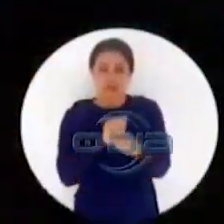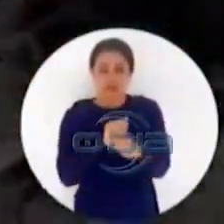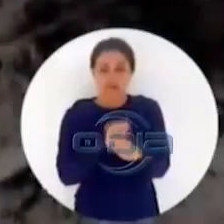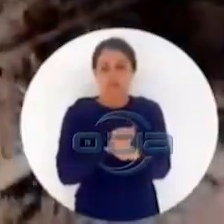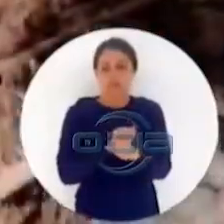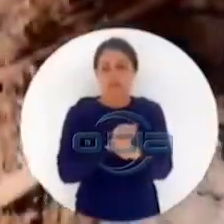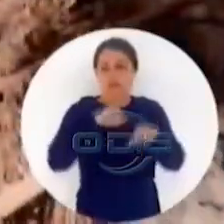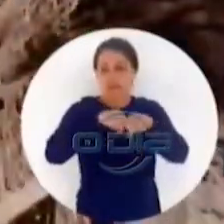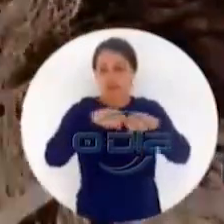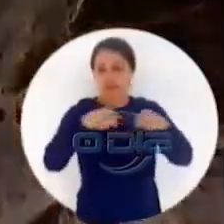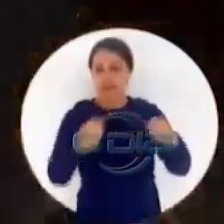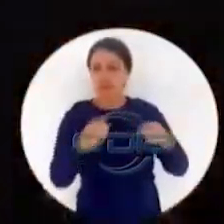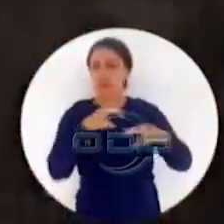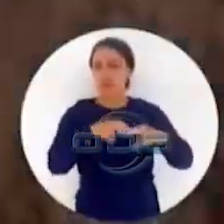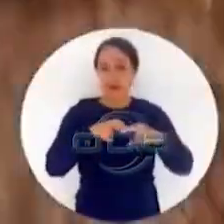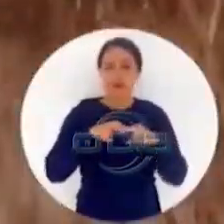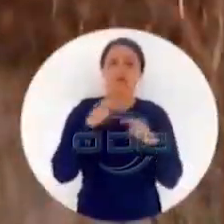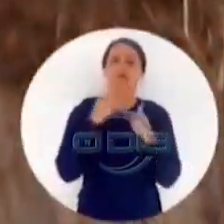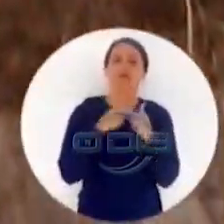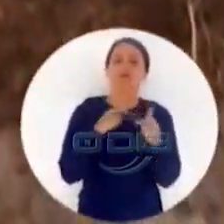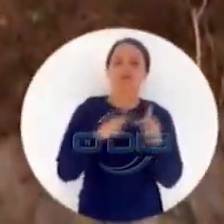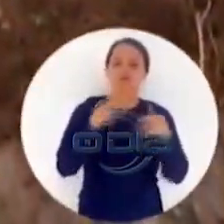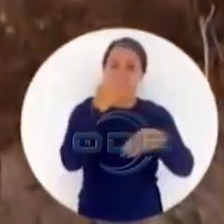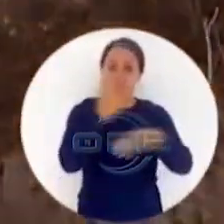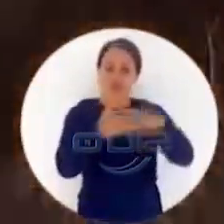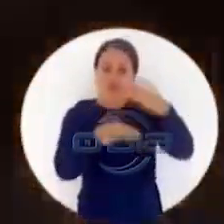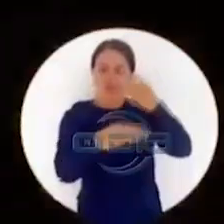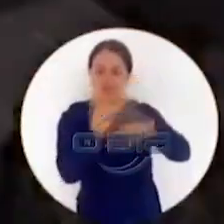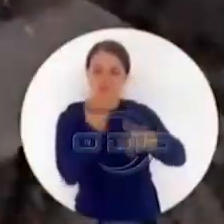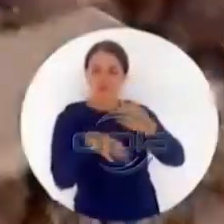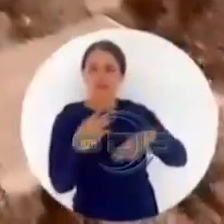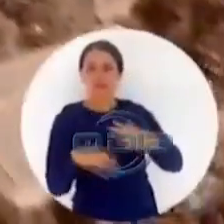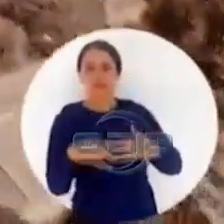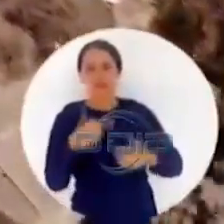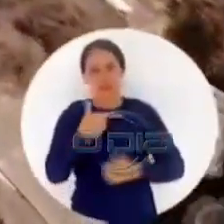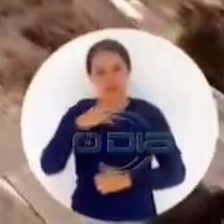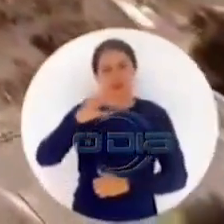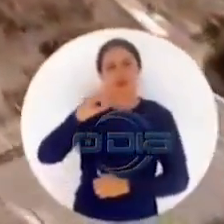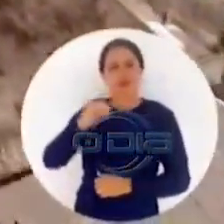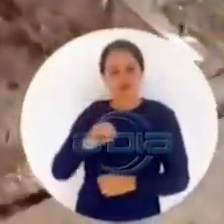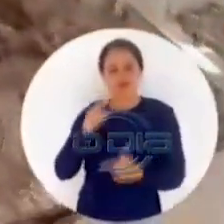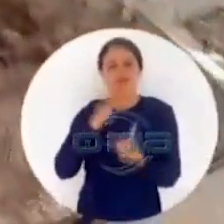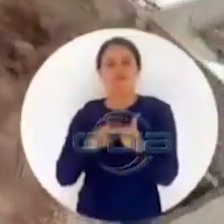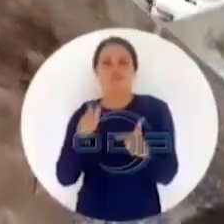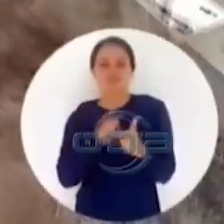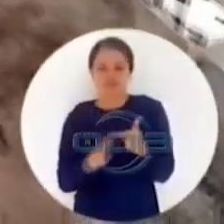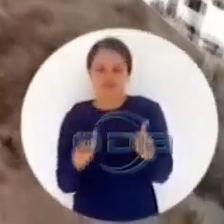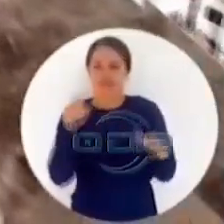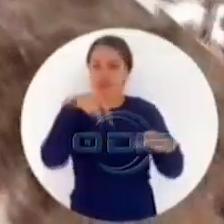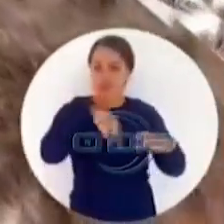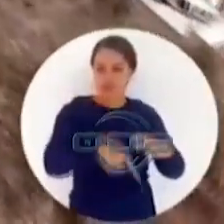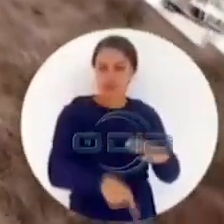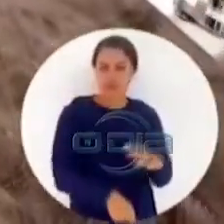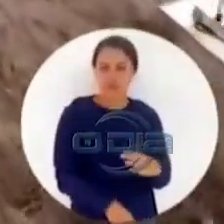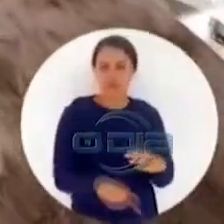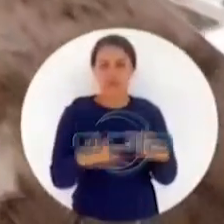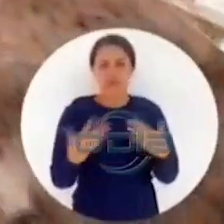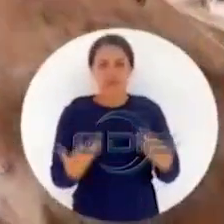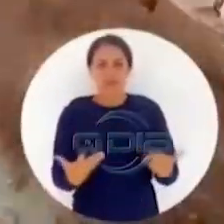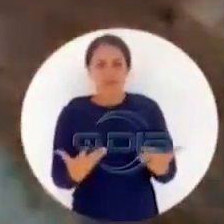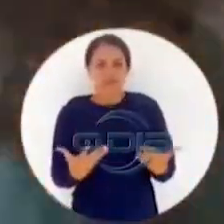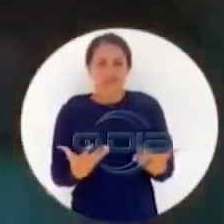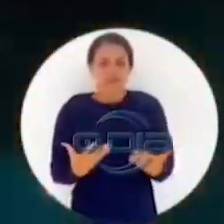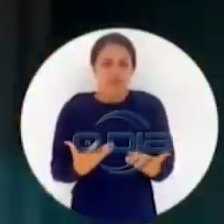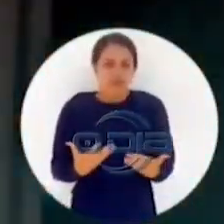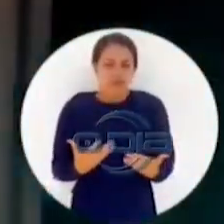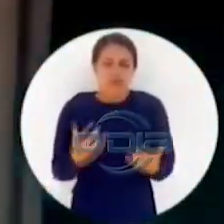que precisaram ser interditadas por risco de desabamento. Foram 20 anos de sofrimento com o grotão do Pedro